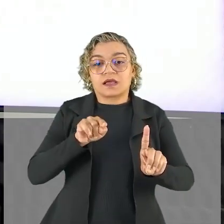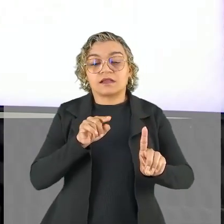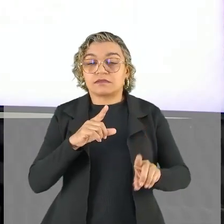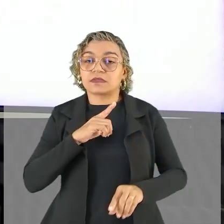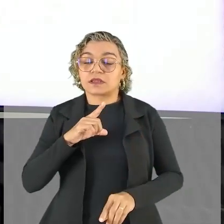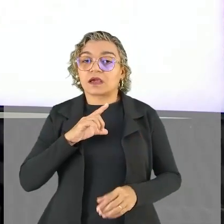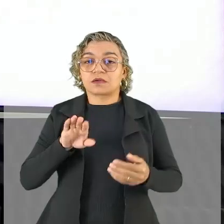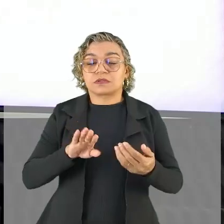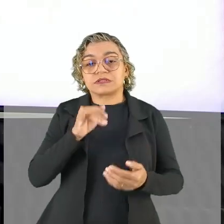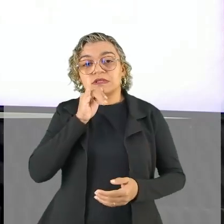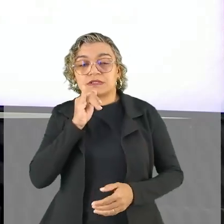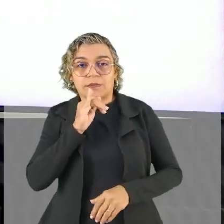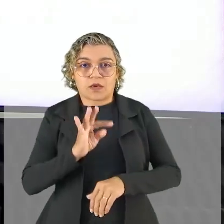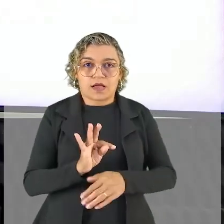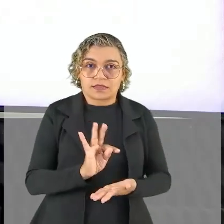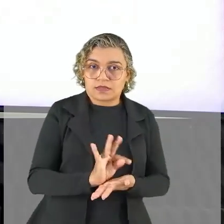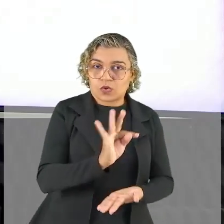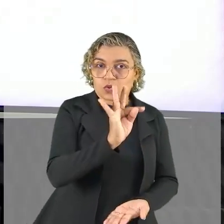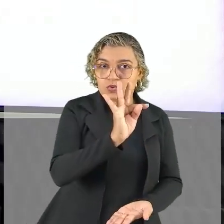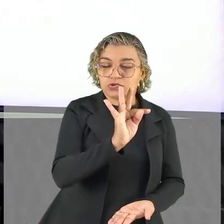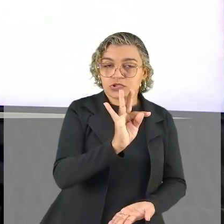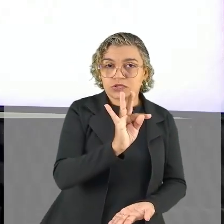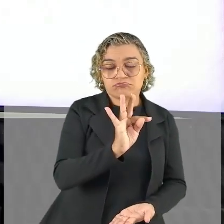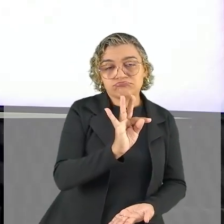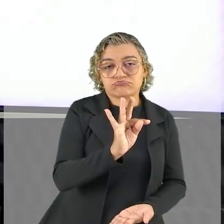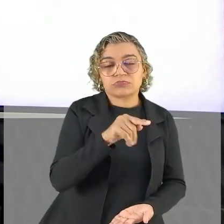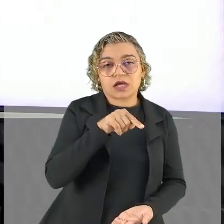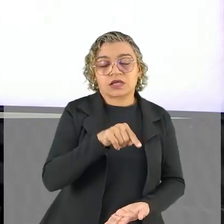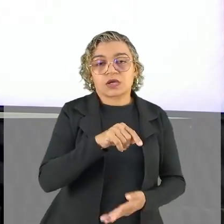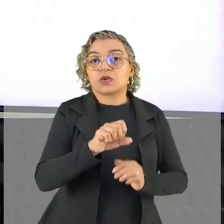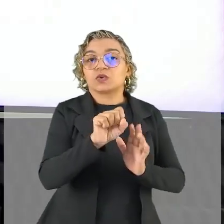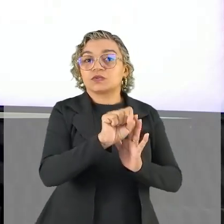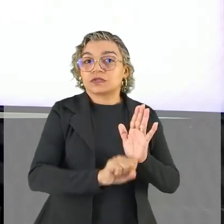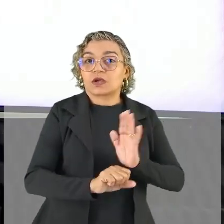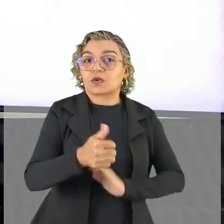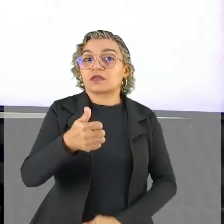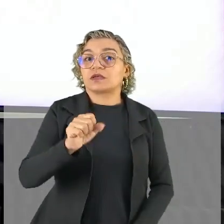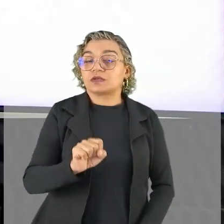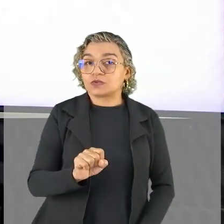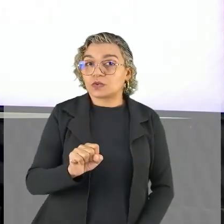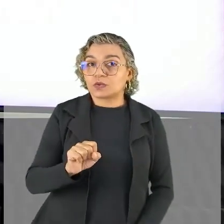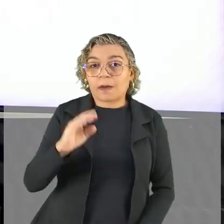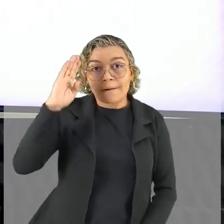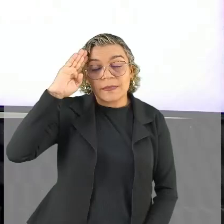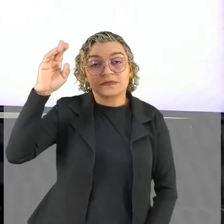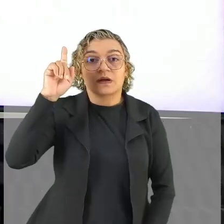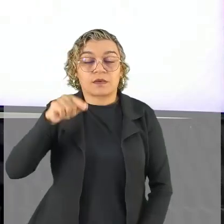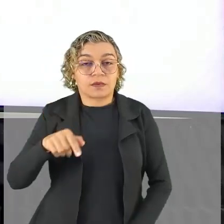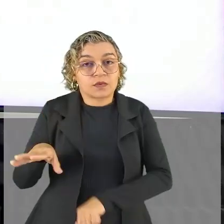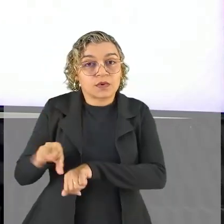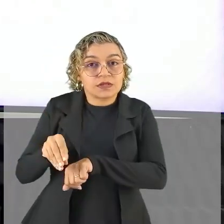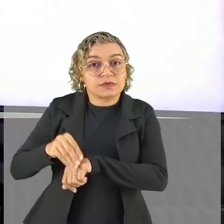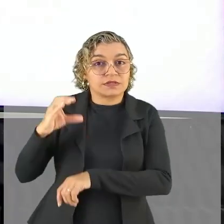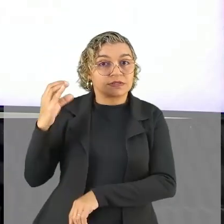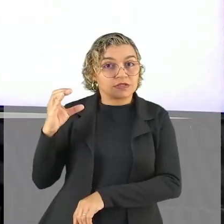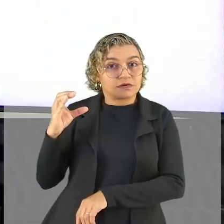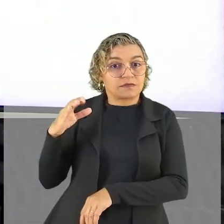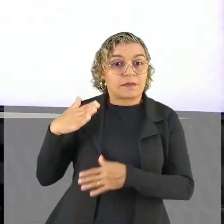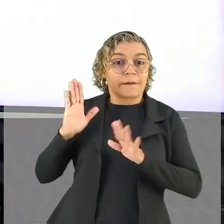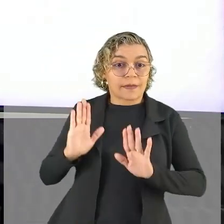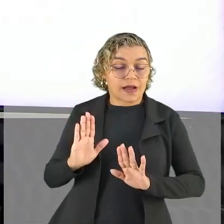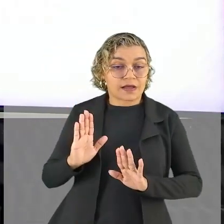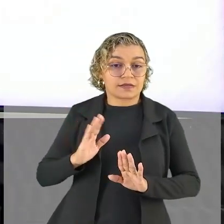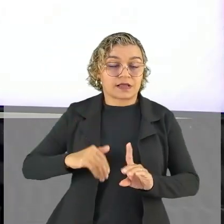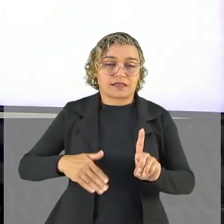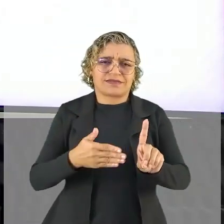uma separação da teologia, porque o que está prevalecendo aqui no século XVIII é o conhecimento científico. Mas o que mata, por exemplo, essa